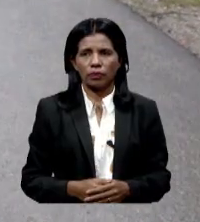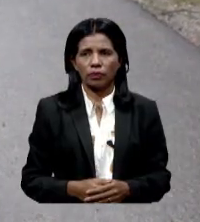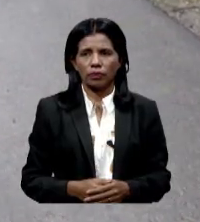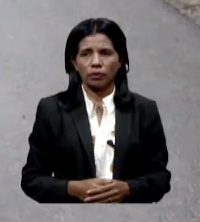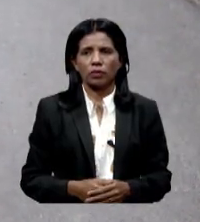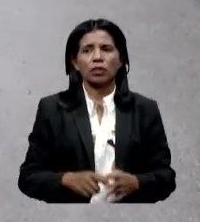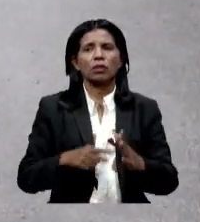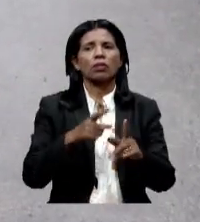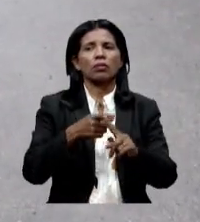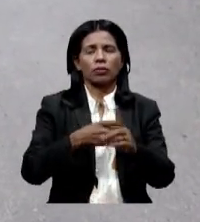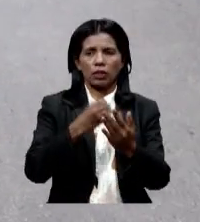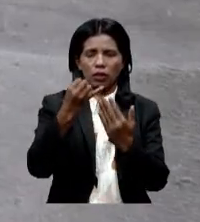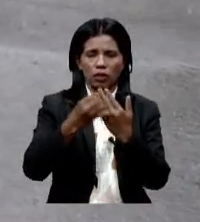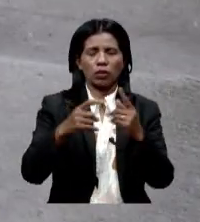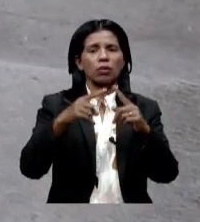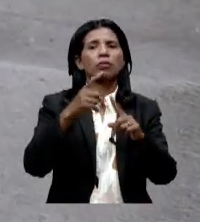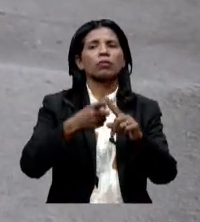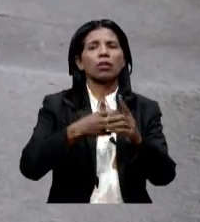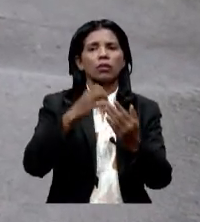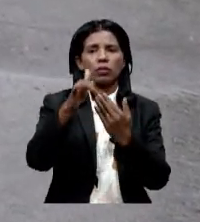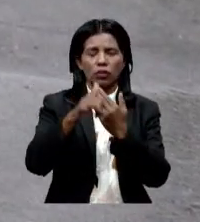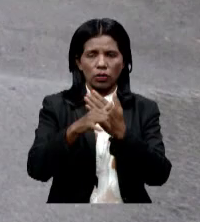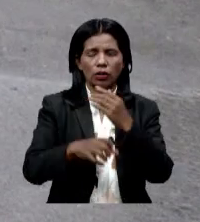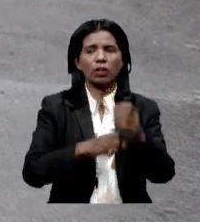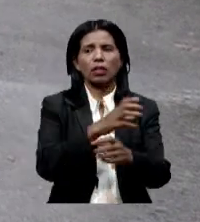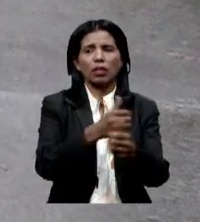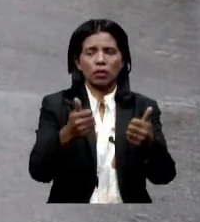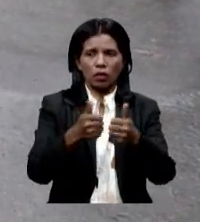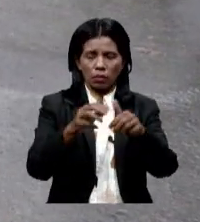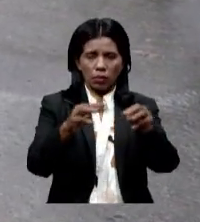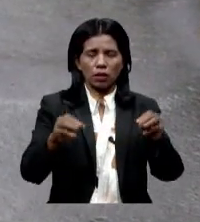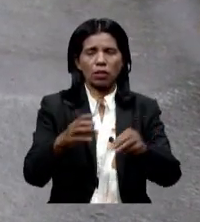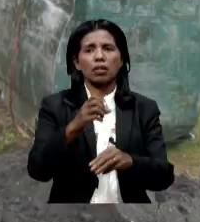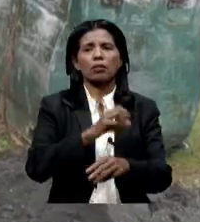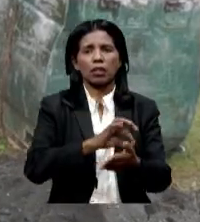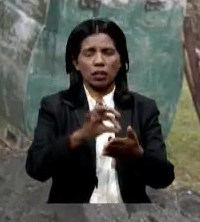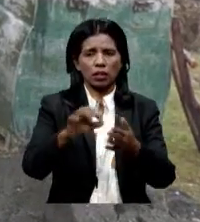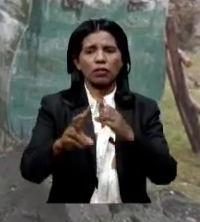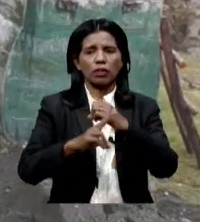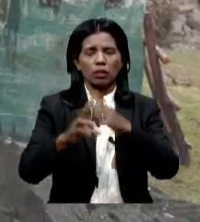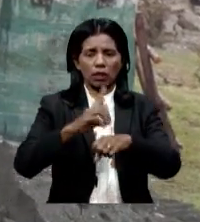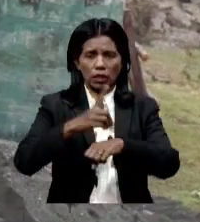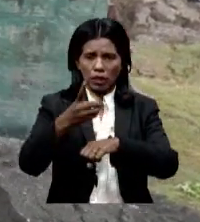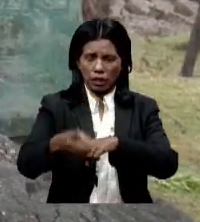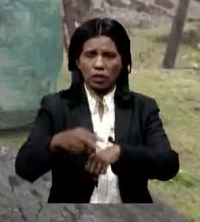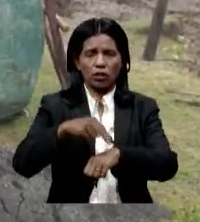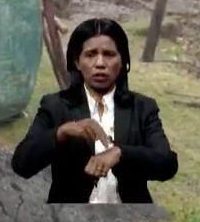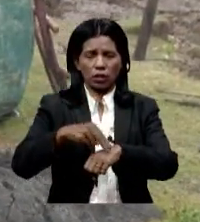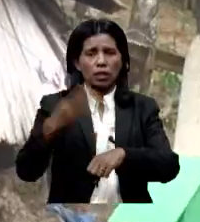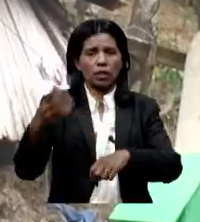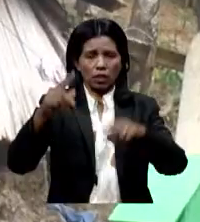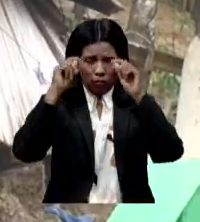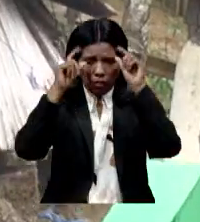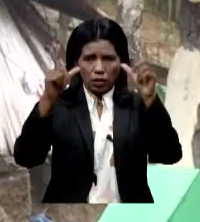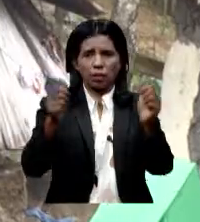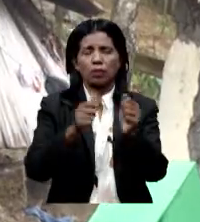Hau si fulan janeiro to fulan julho tinane, autoridade de proteção civil resiste vítima de desastres naturais e a território nacional. Hamu